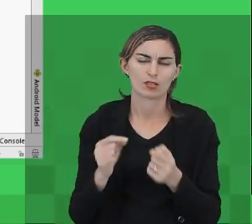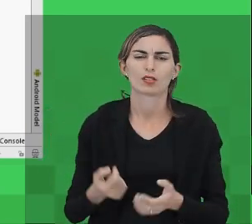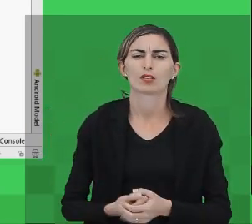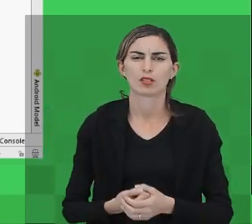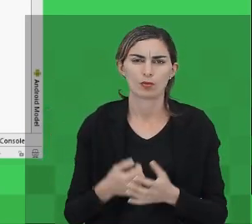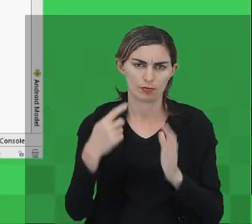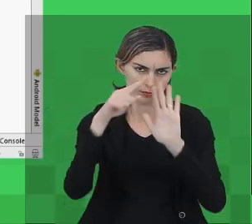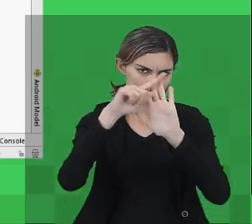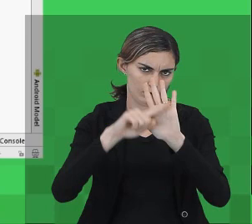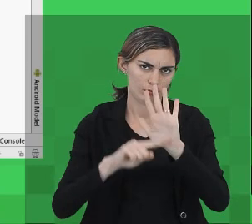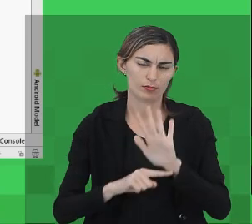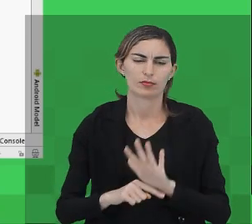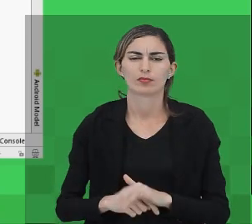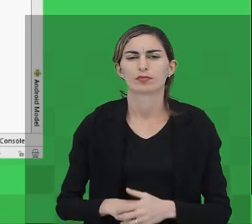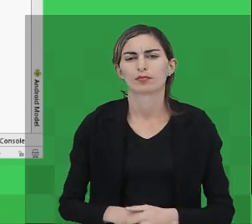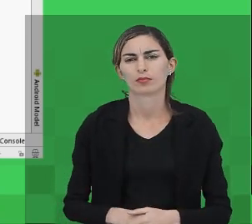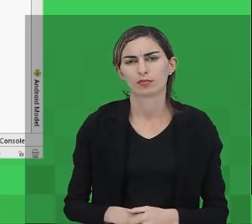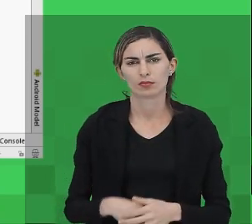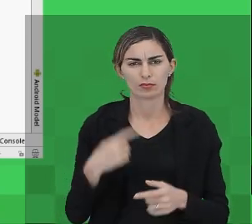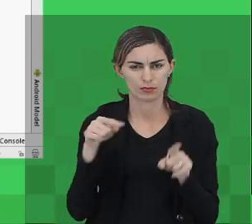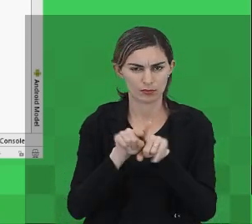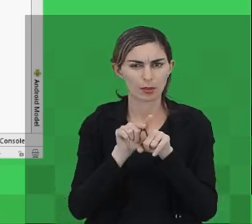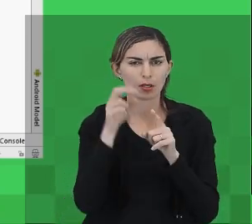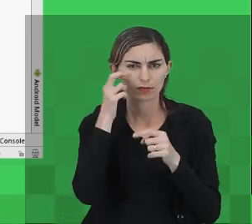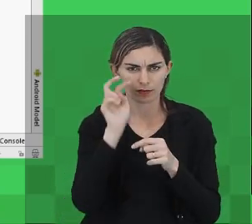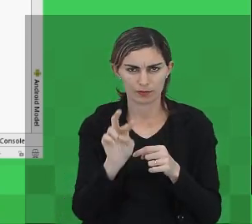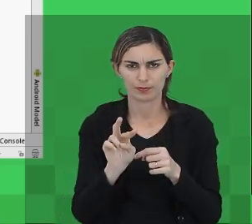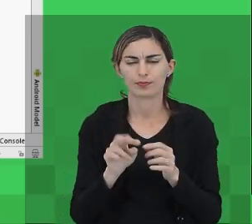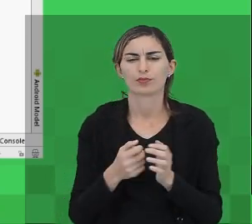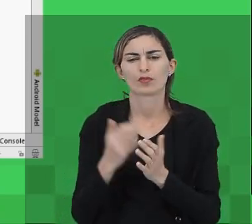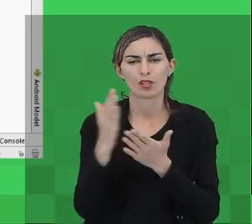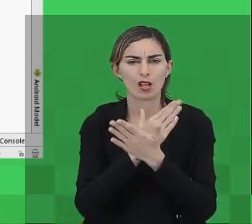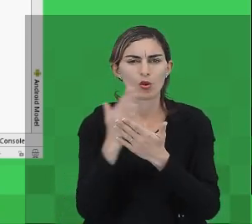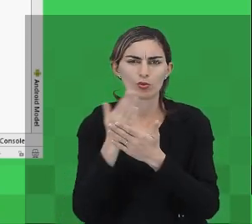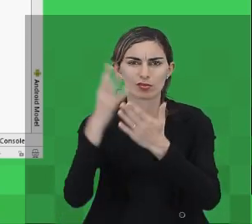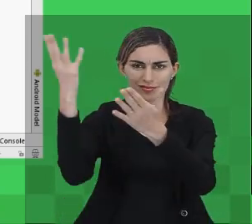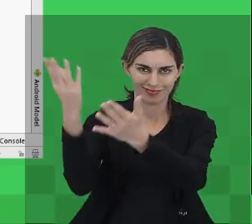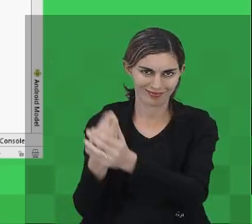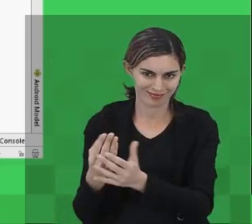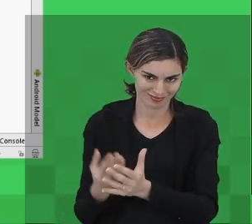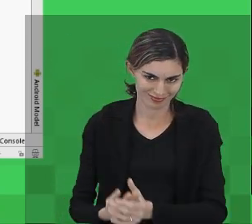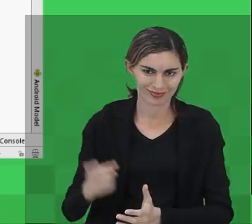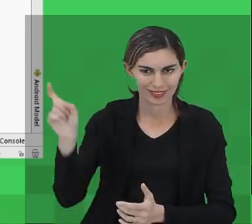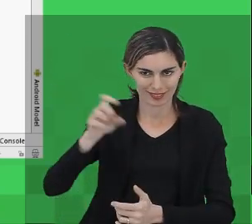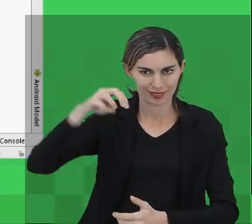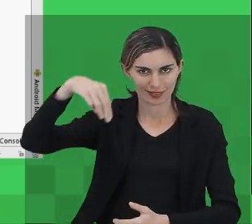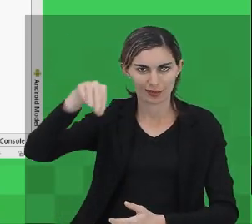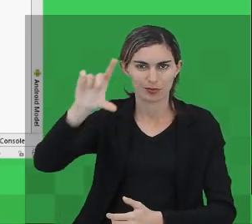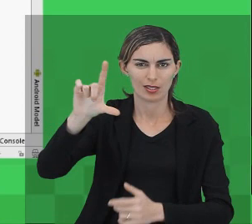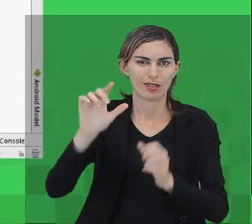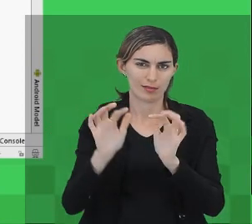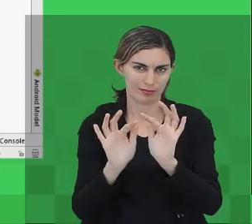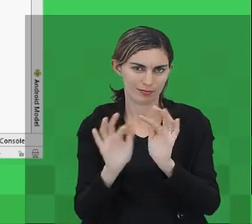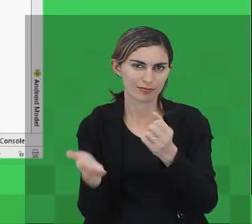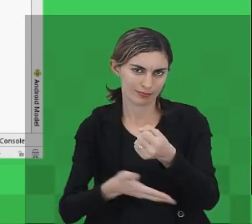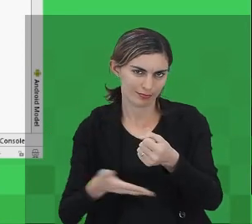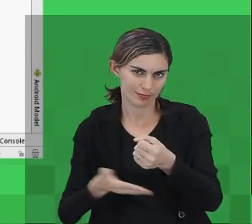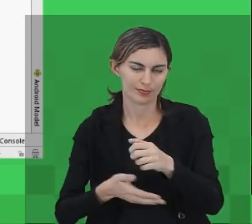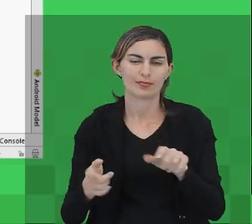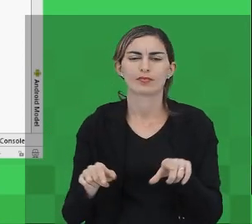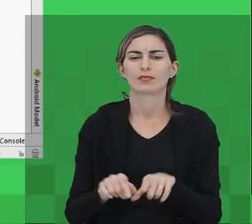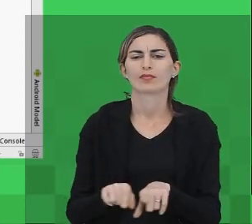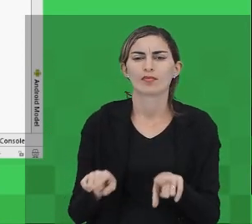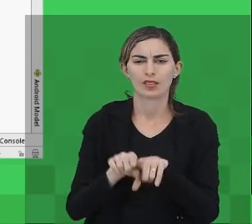fazer o projeto, e vimos alguns arquivos XML básicos,